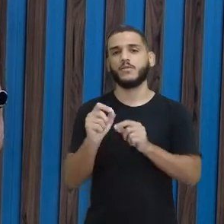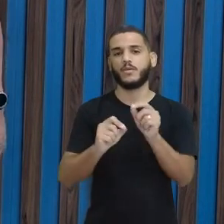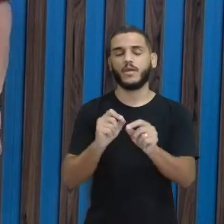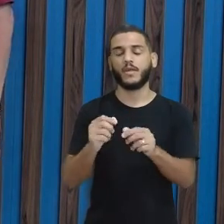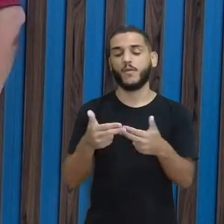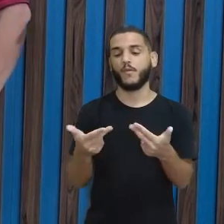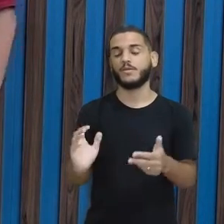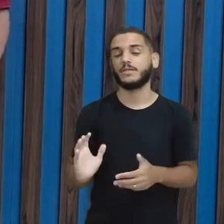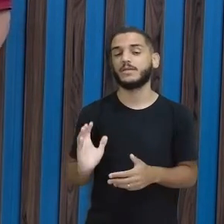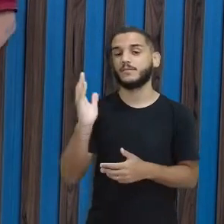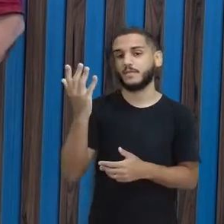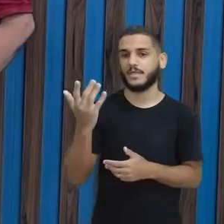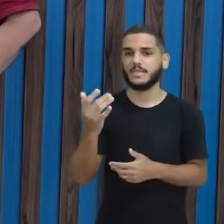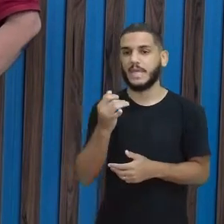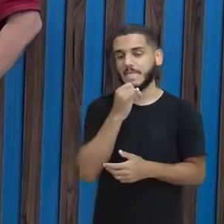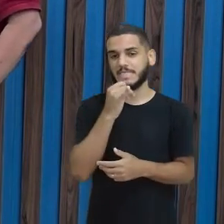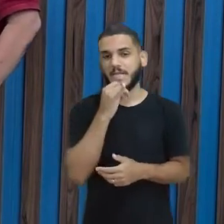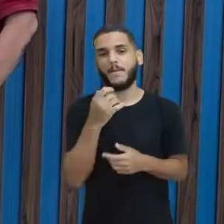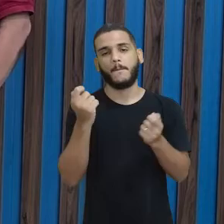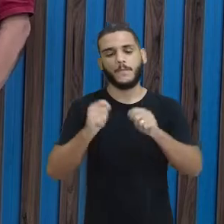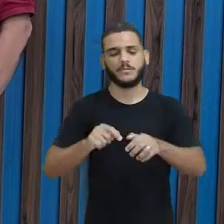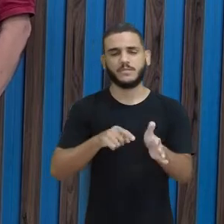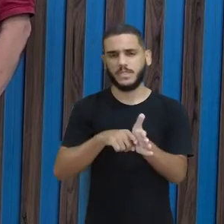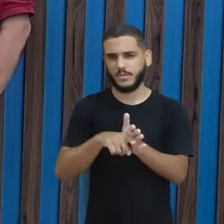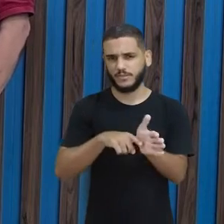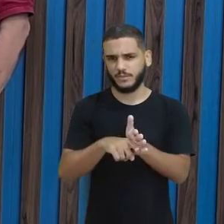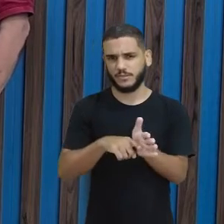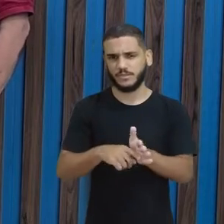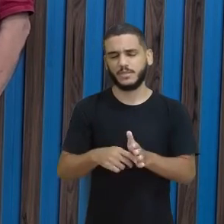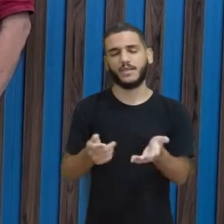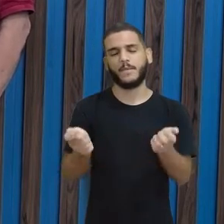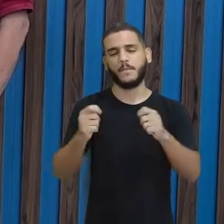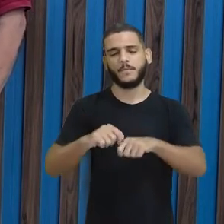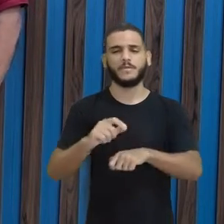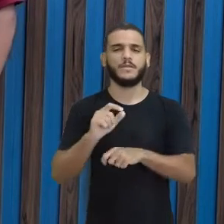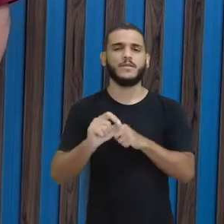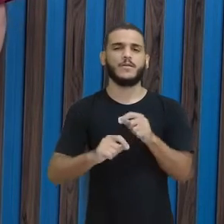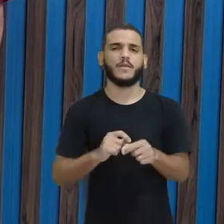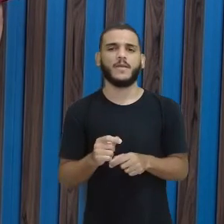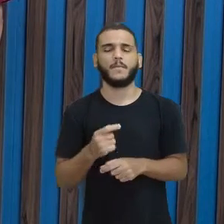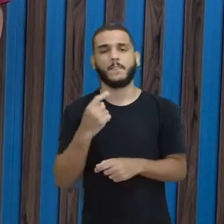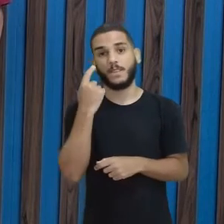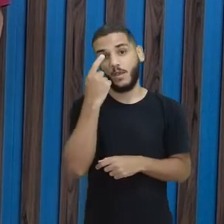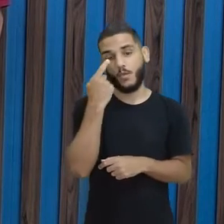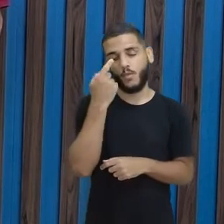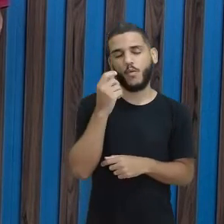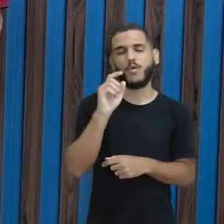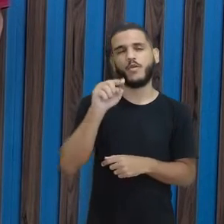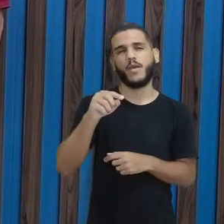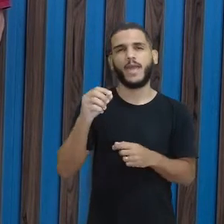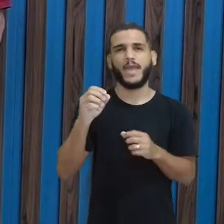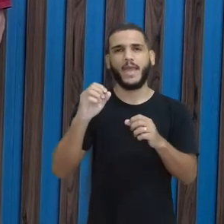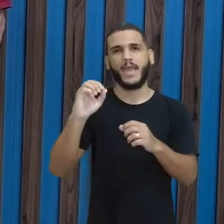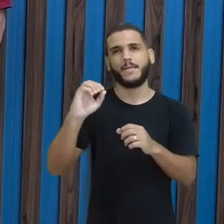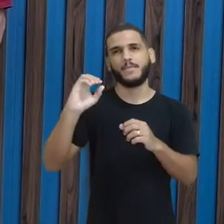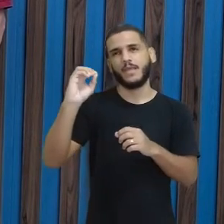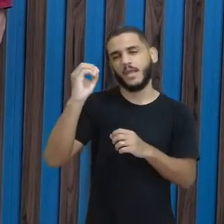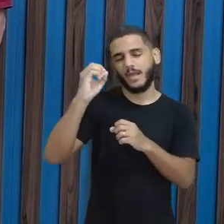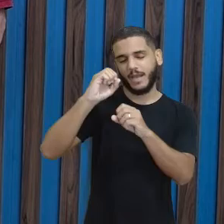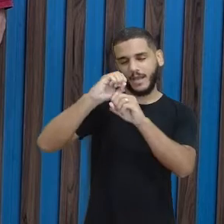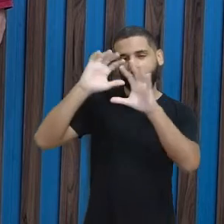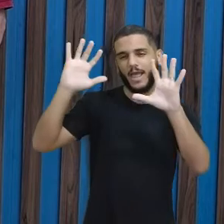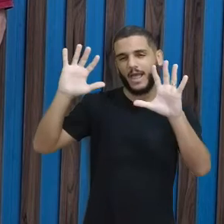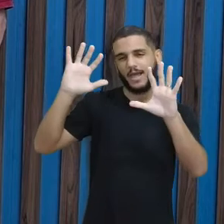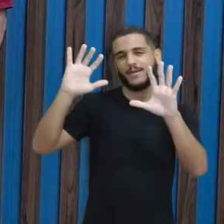acontecem, né? Isso aqui pode ser uma investigação, né? Para poder saber a possibilidade de por que aquele olho está claro, porque